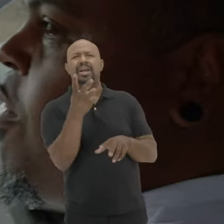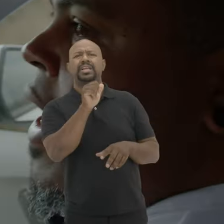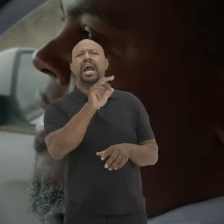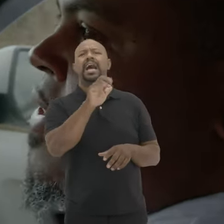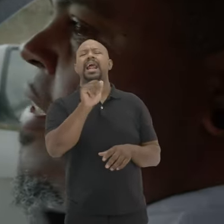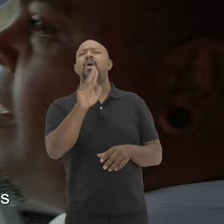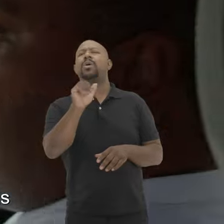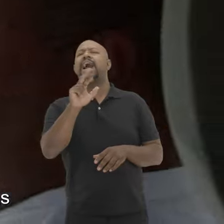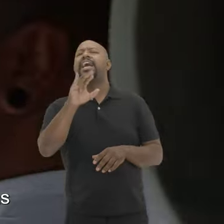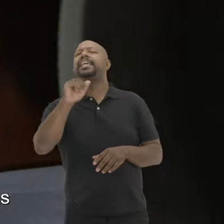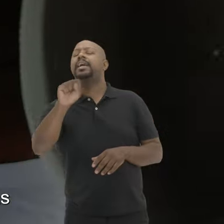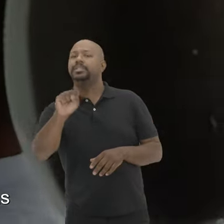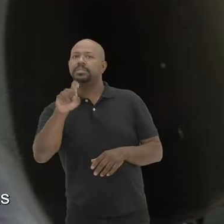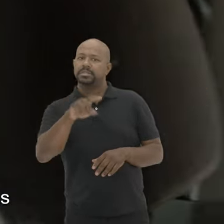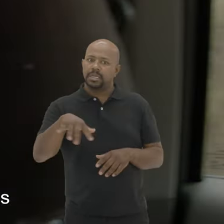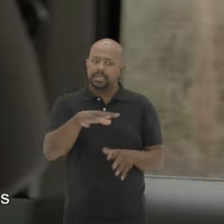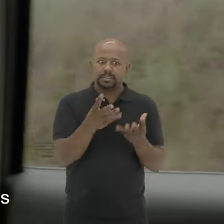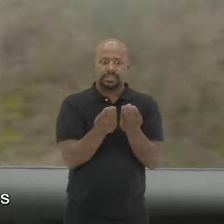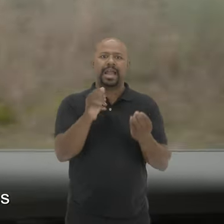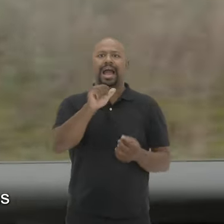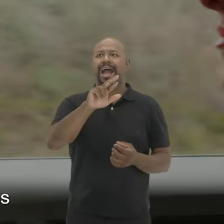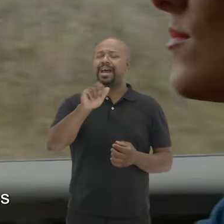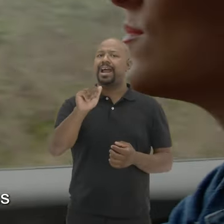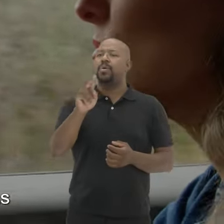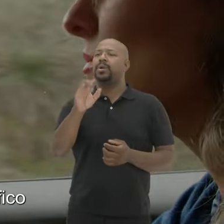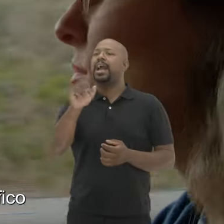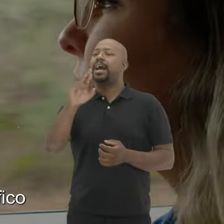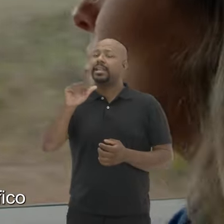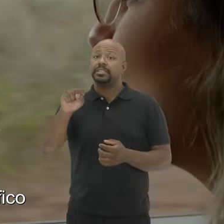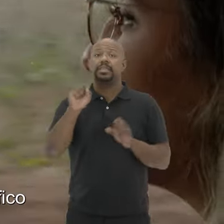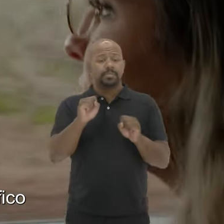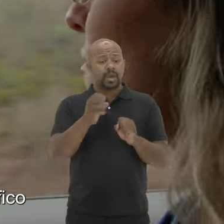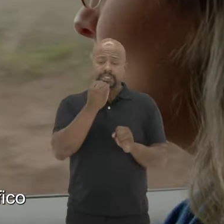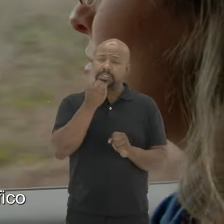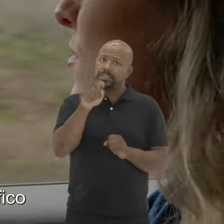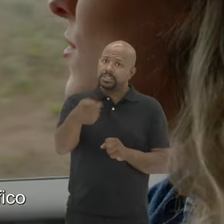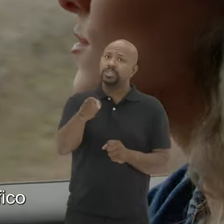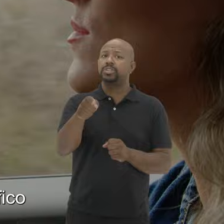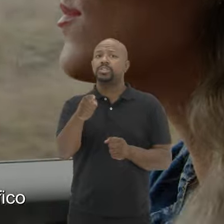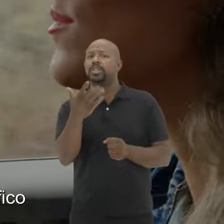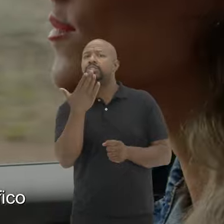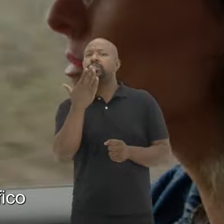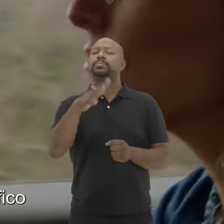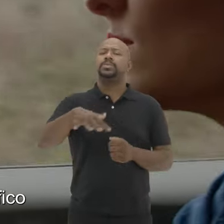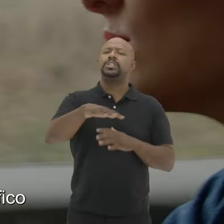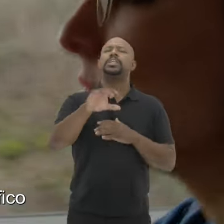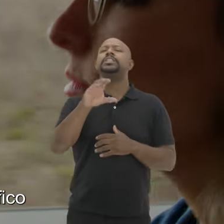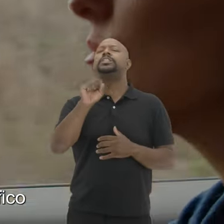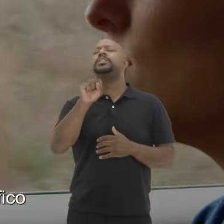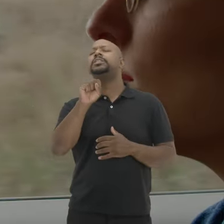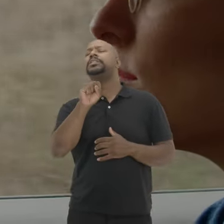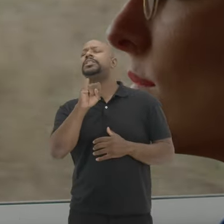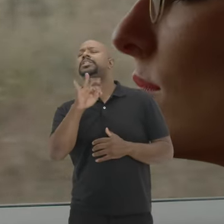várias Araucárias então aqui é tipo assim é um reduto de Araucária que pode ser inclusive indicativo de um tipo de Sítio